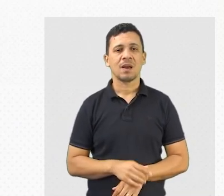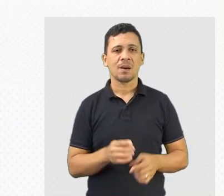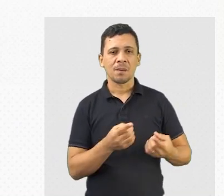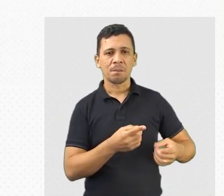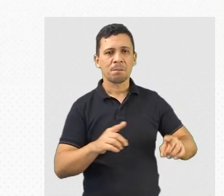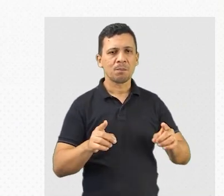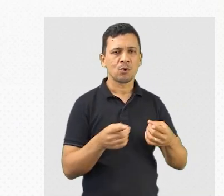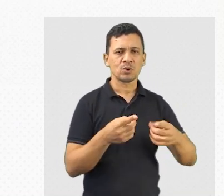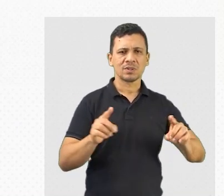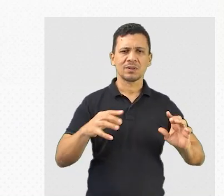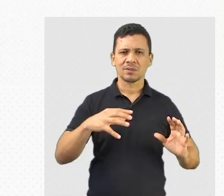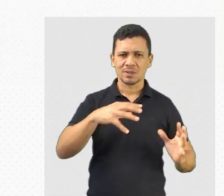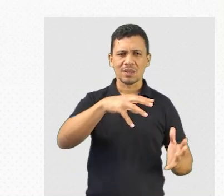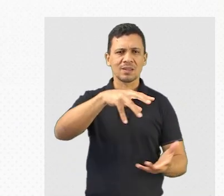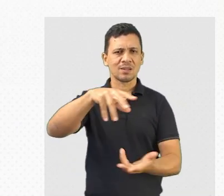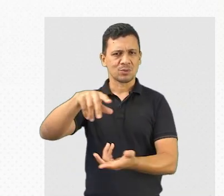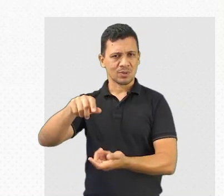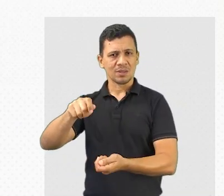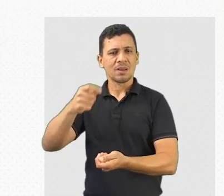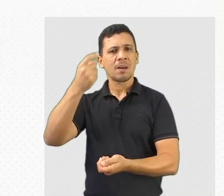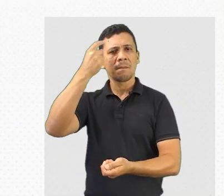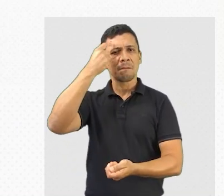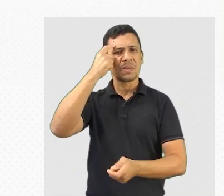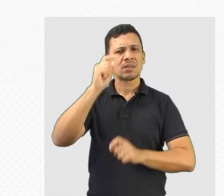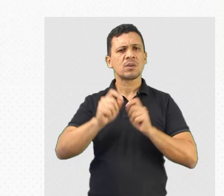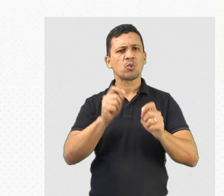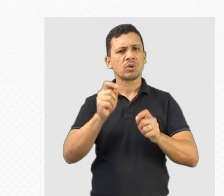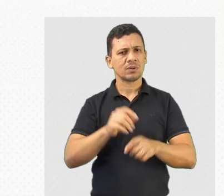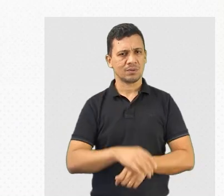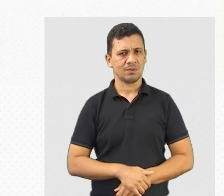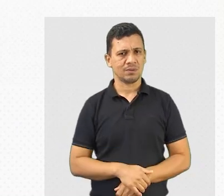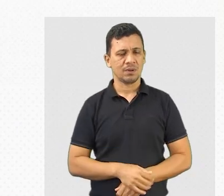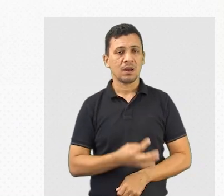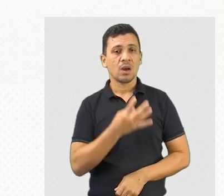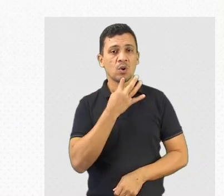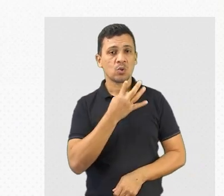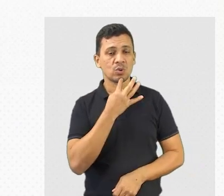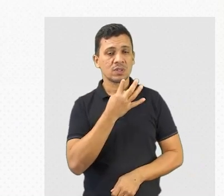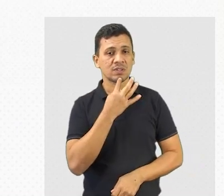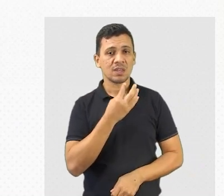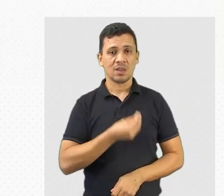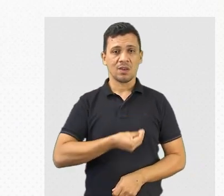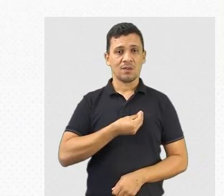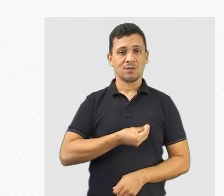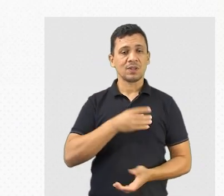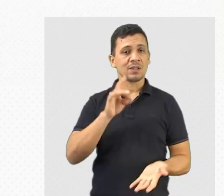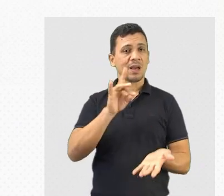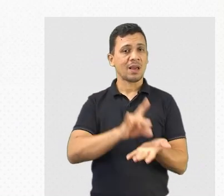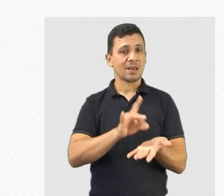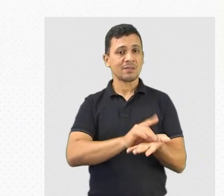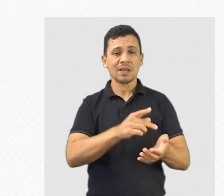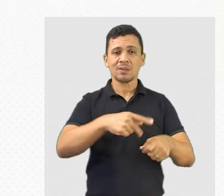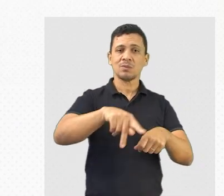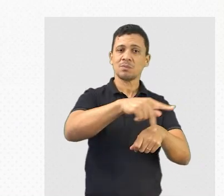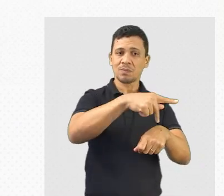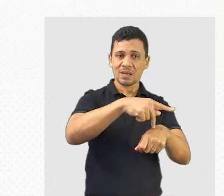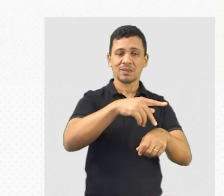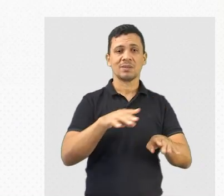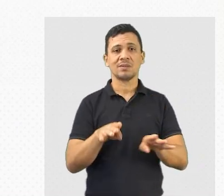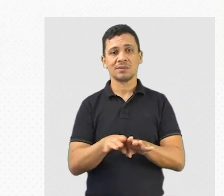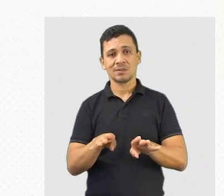músicas internacionais, a gente passa a conhecer realidades de outros países, de